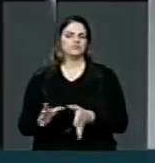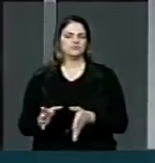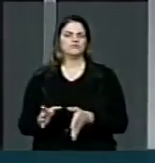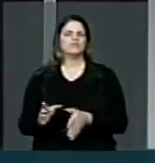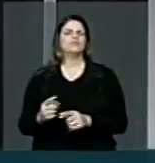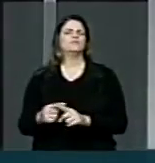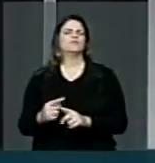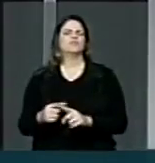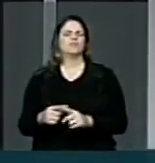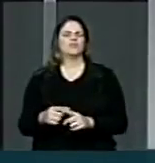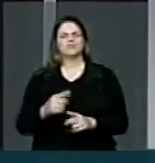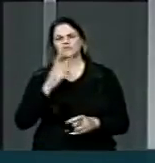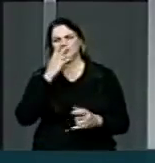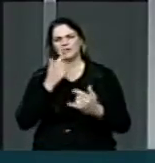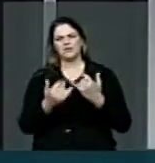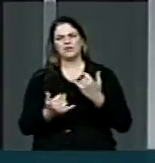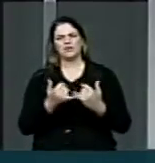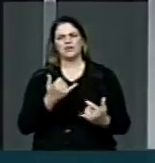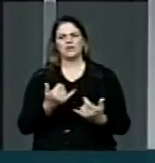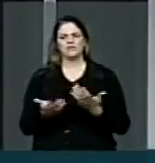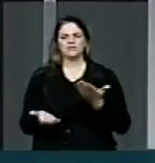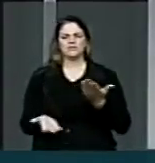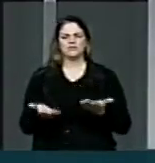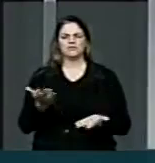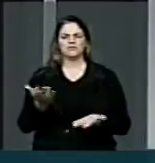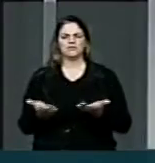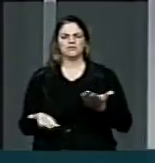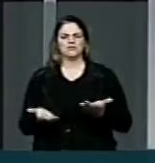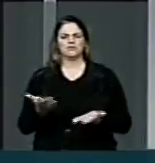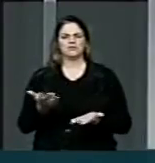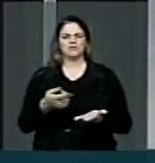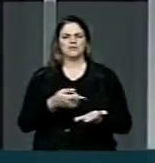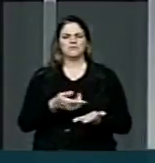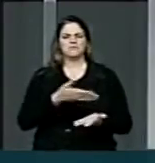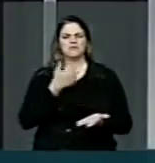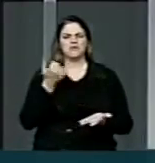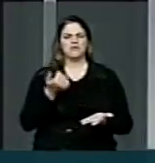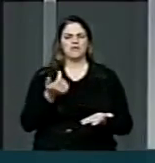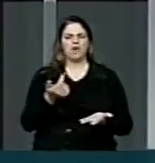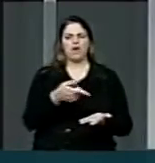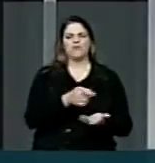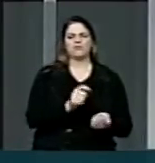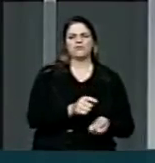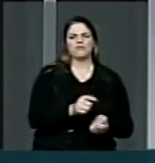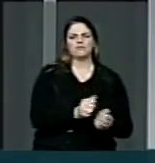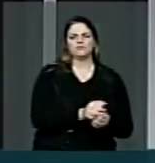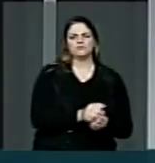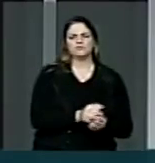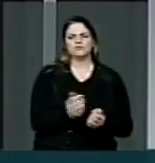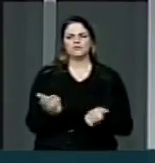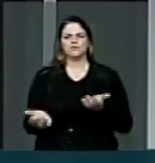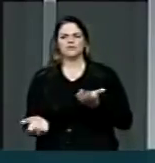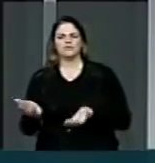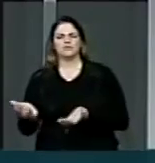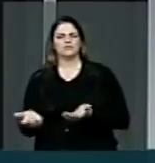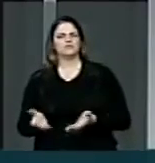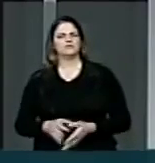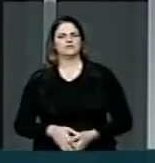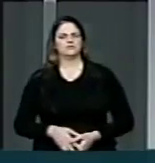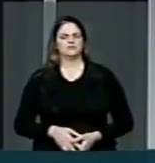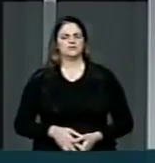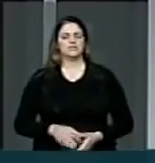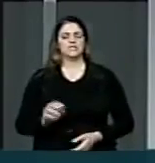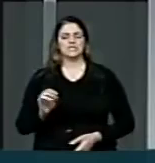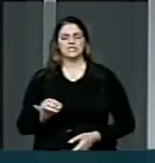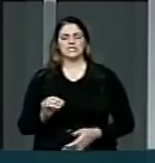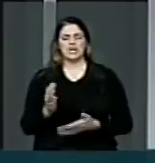a forma de mostrar o peso de cada partido, porque senão vai se criar partido à torta e à direito aí. Agora, se